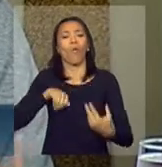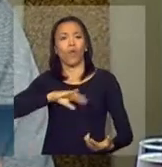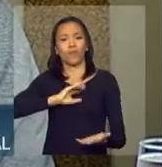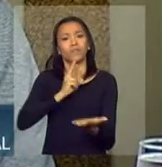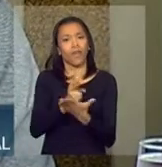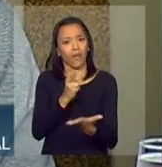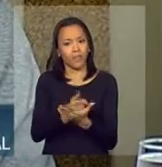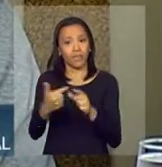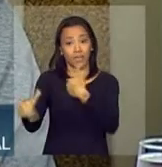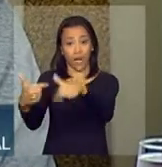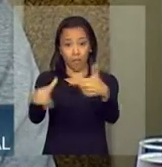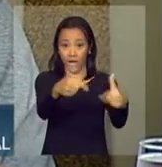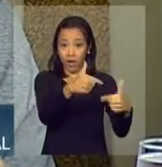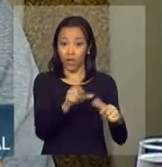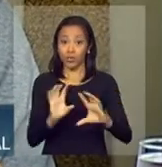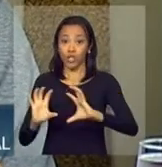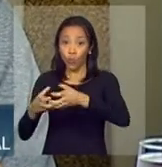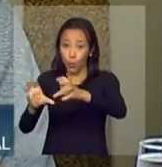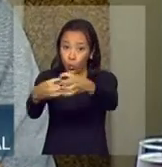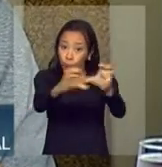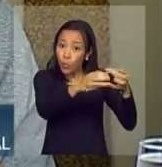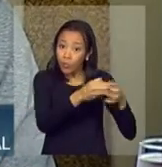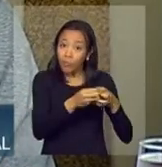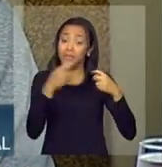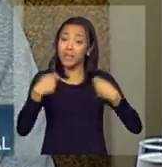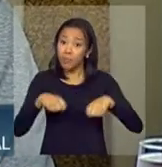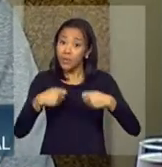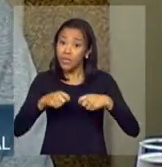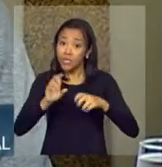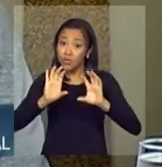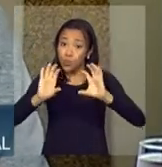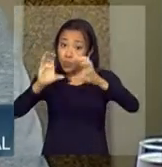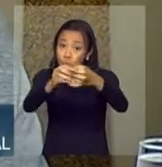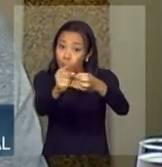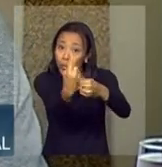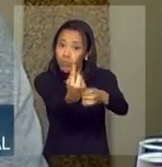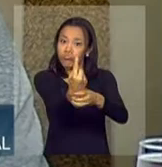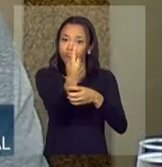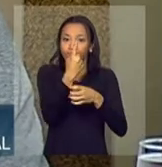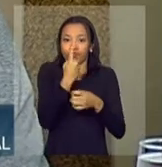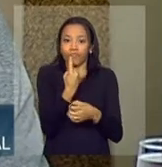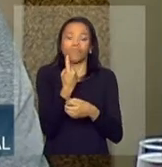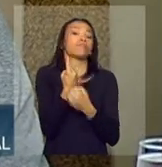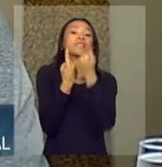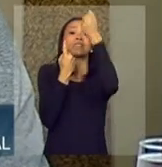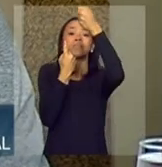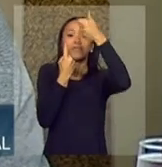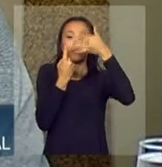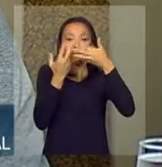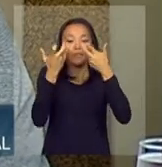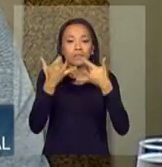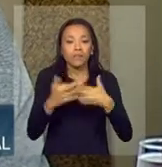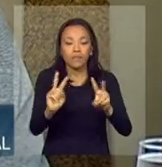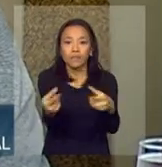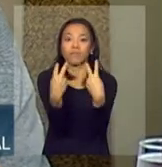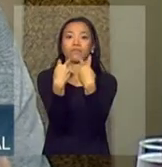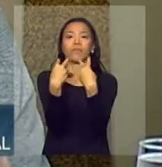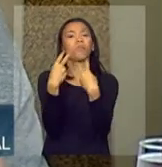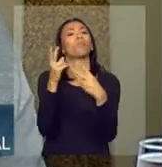aqui em conjunto, mas há momentos que é importante ter uma escuta específica, e foi por isso que propusemos essa